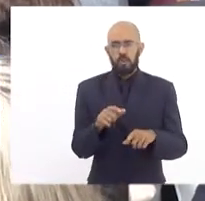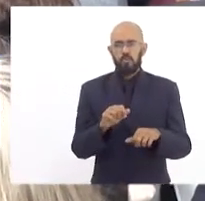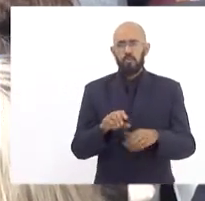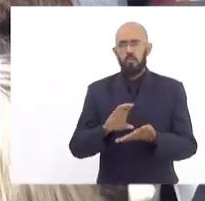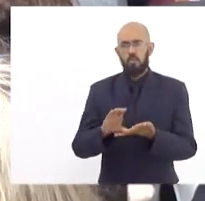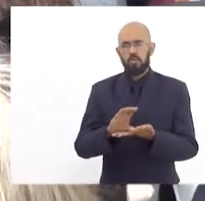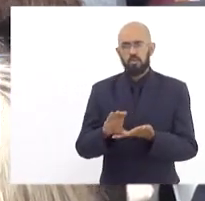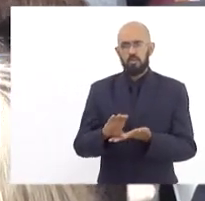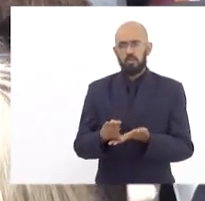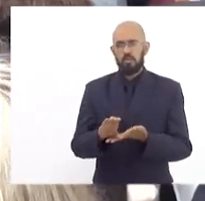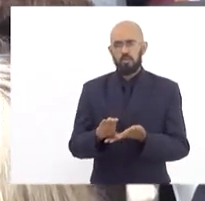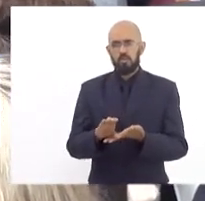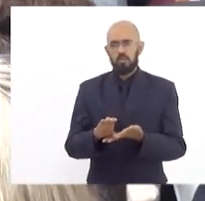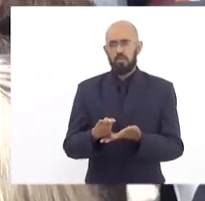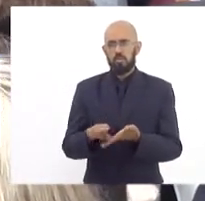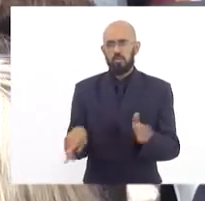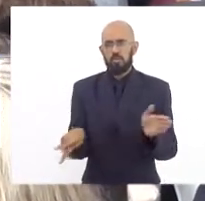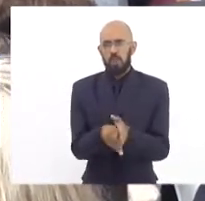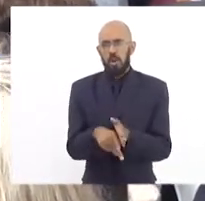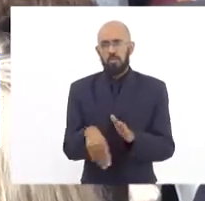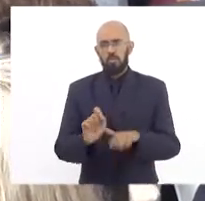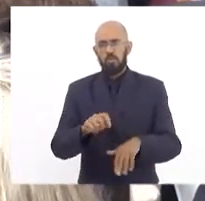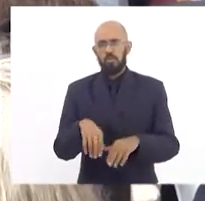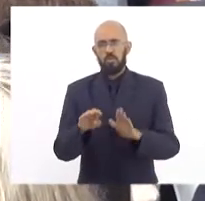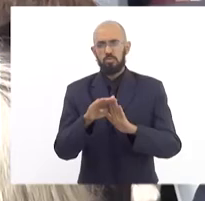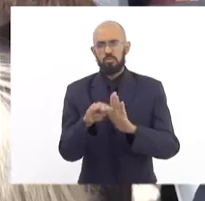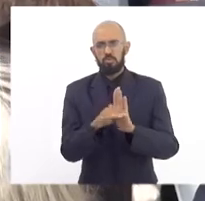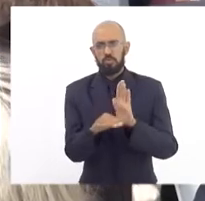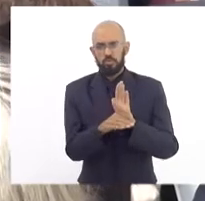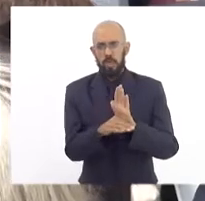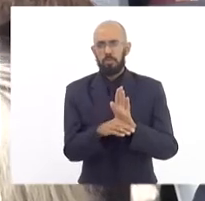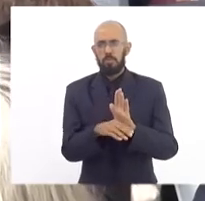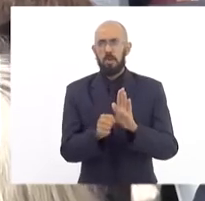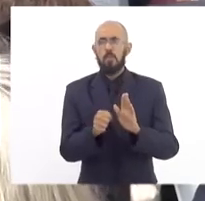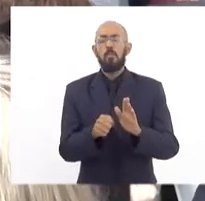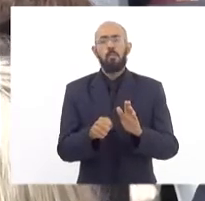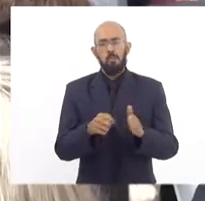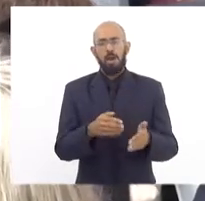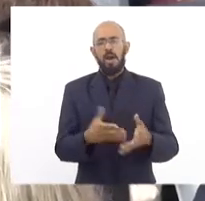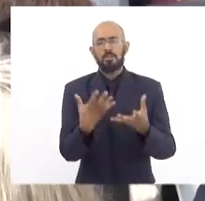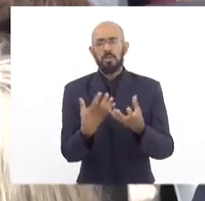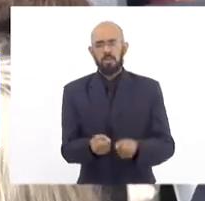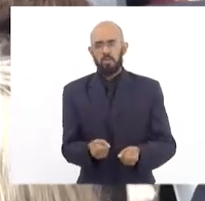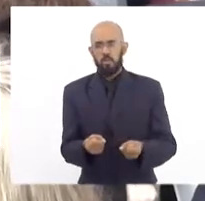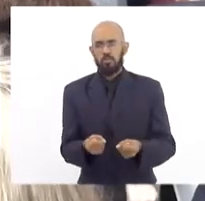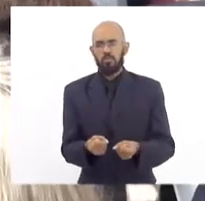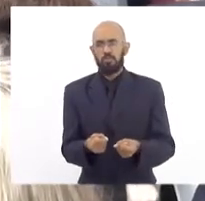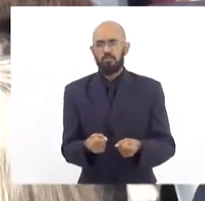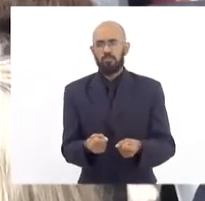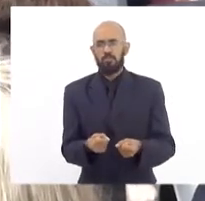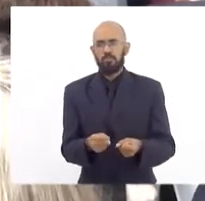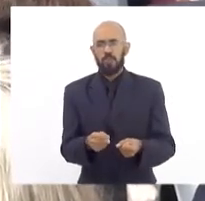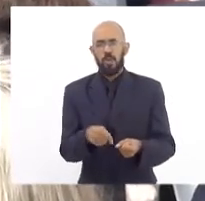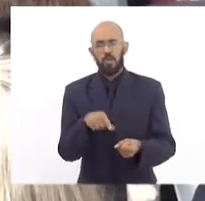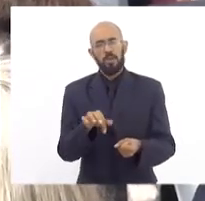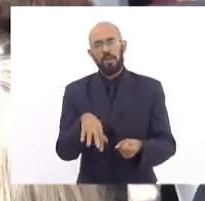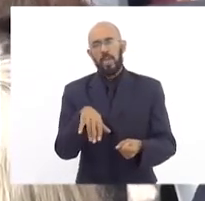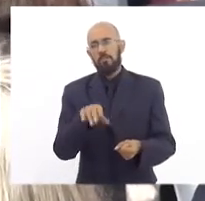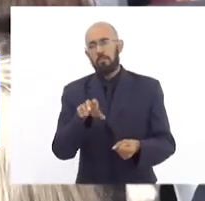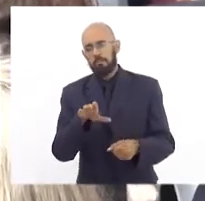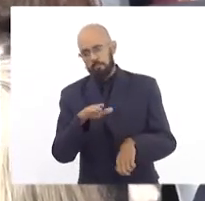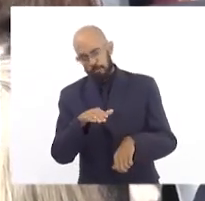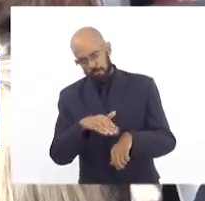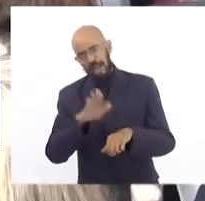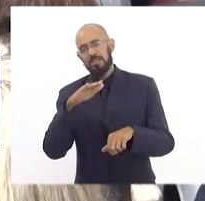acompanha diariamente as finanças, ele deu parecer favorável. O próprio conselho, quem mais conhece, quem mais sabe. Porque se